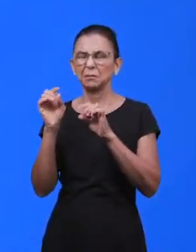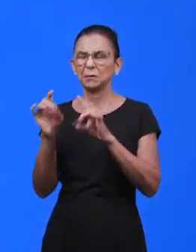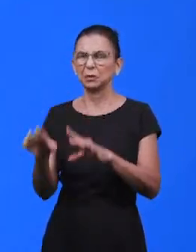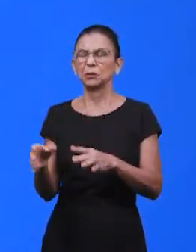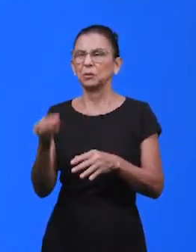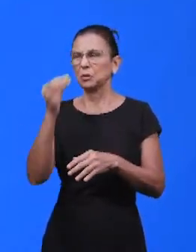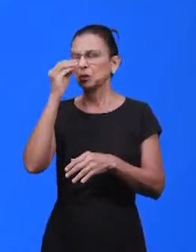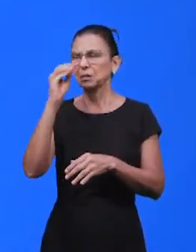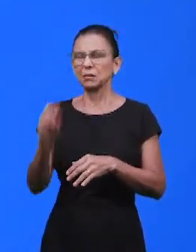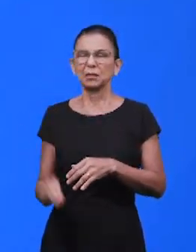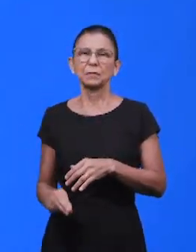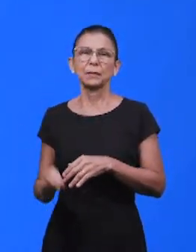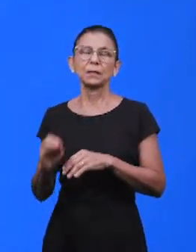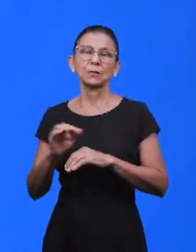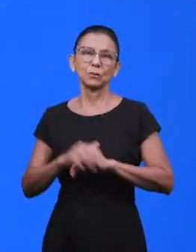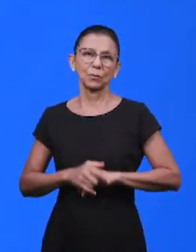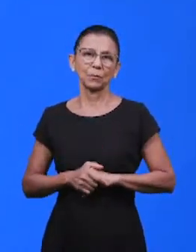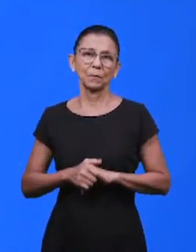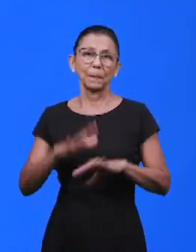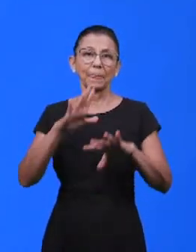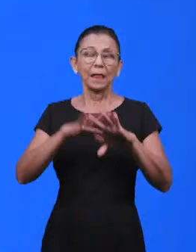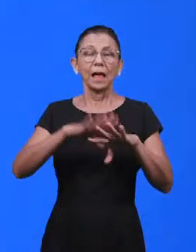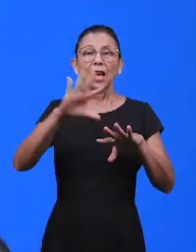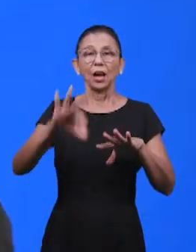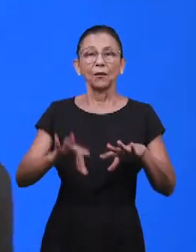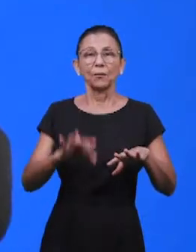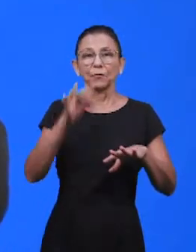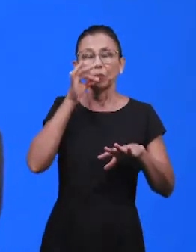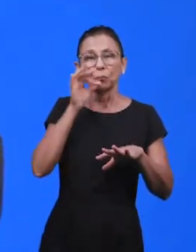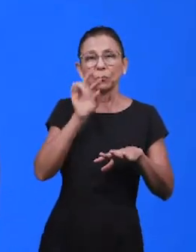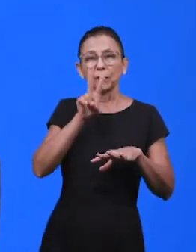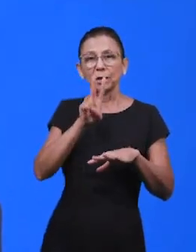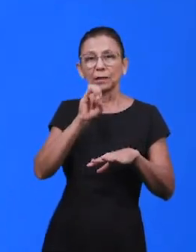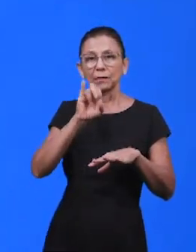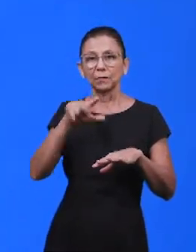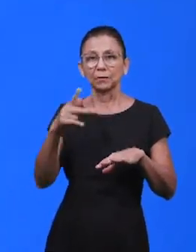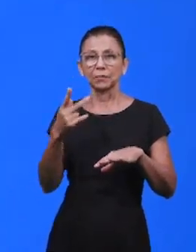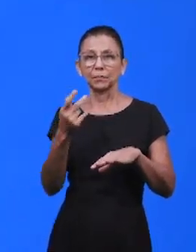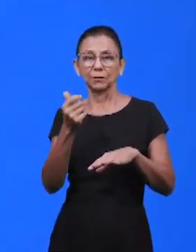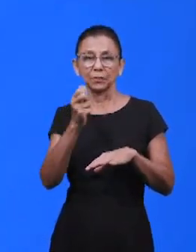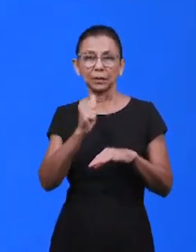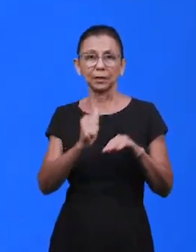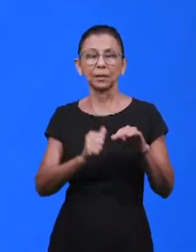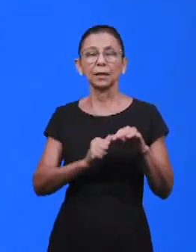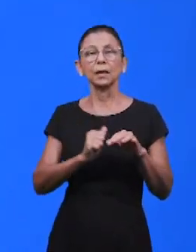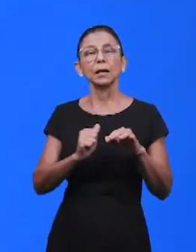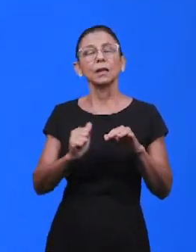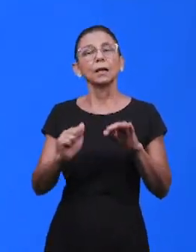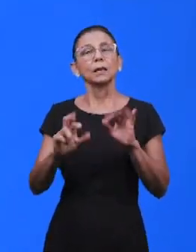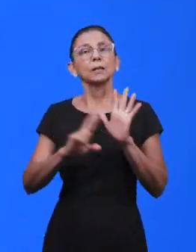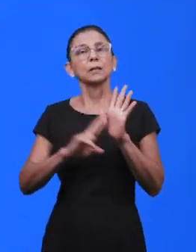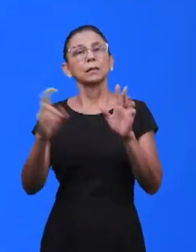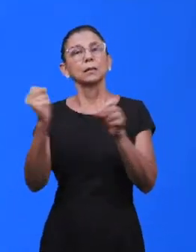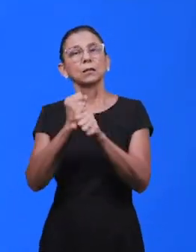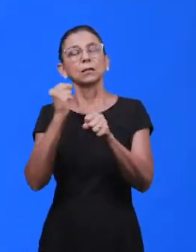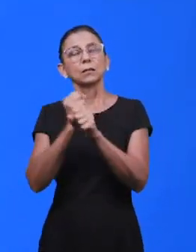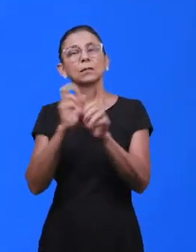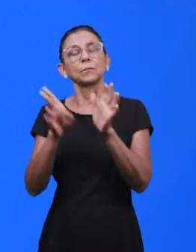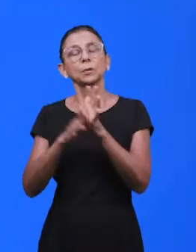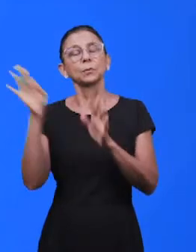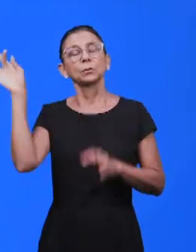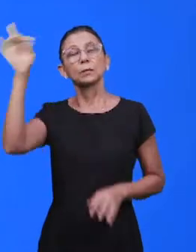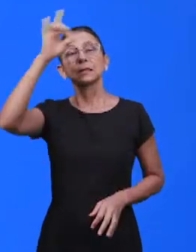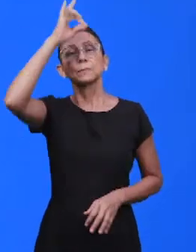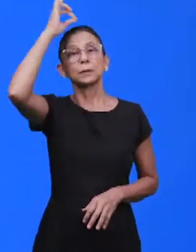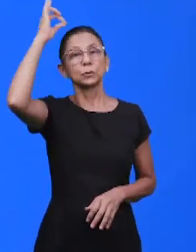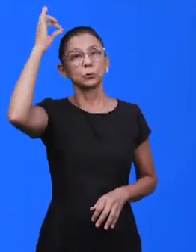vinha é a obra do Espírito Santo. E também o capítulo 3, verso 3, aquele encontro ali com os guardas que rondavam a cidade, já tem